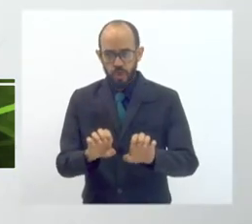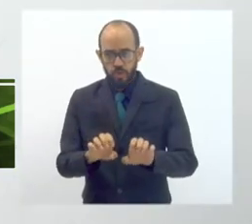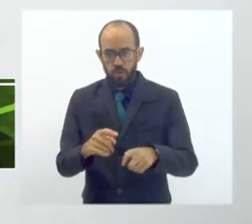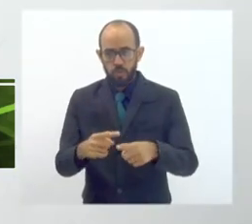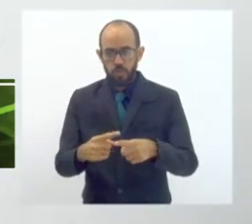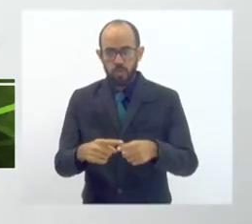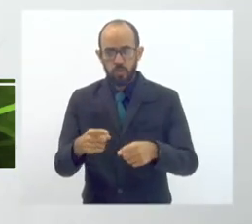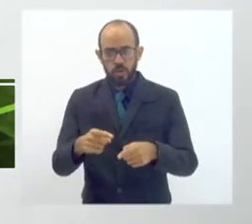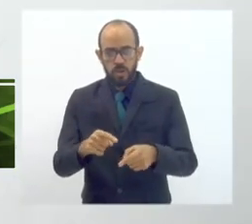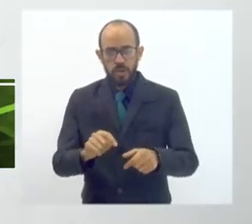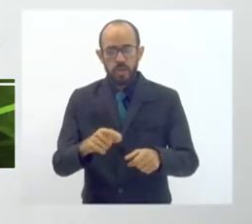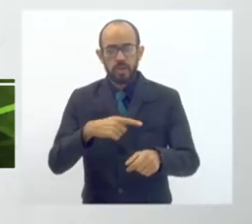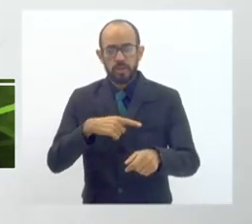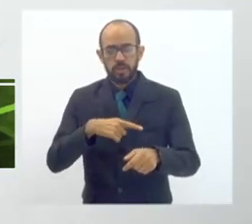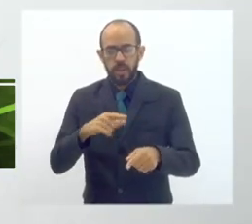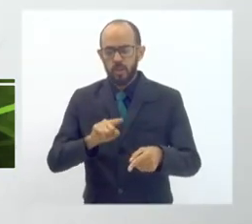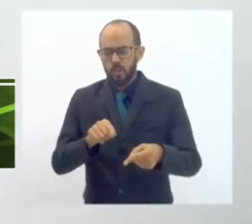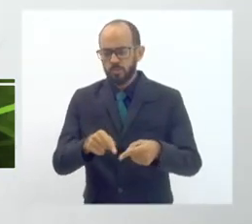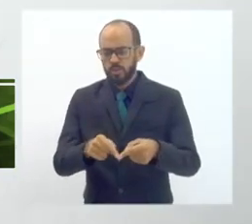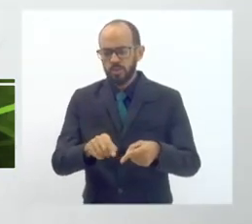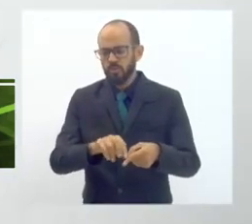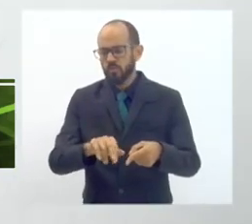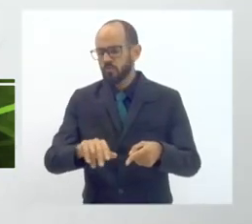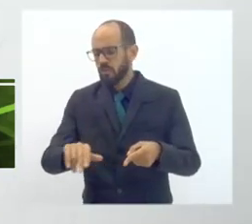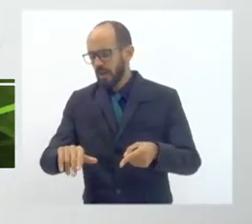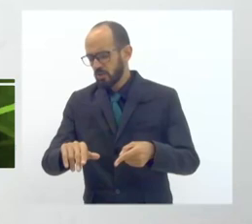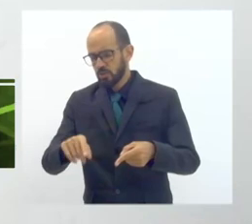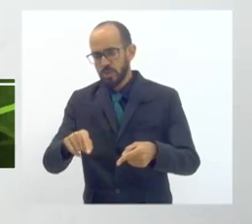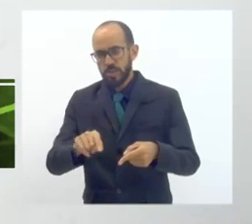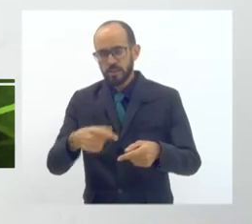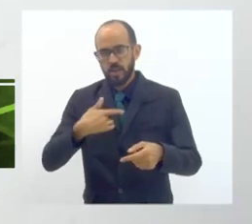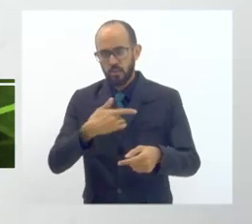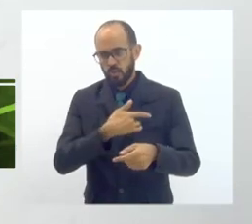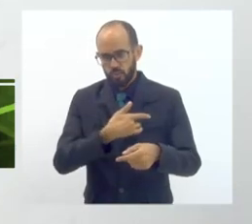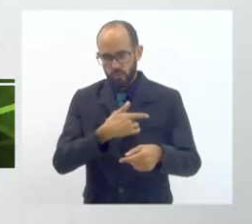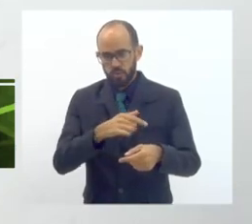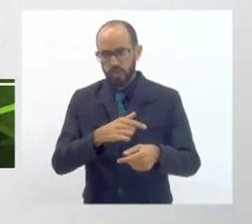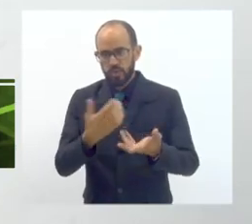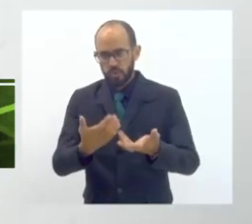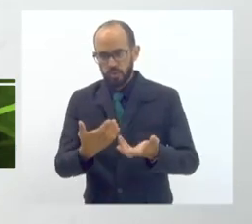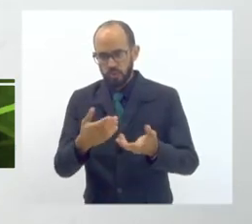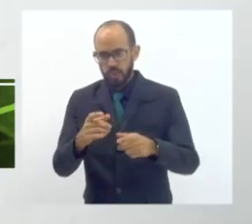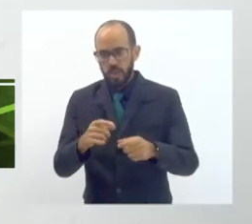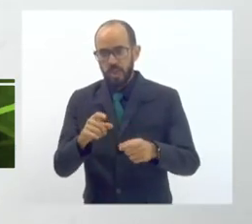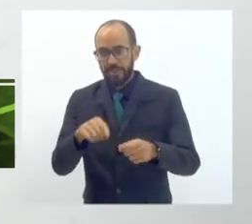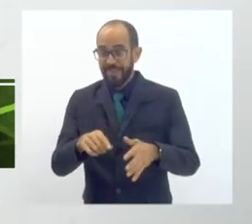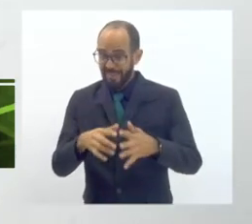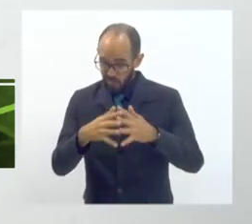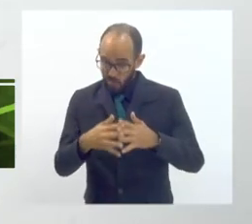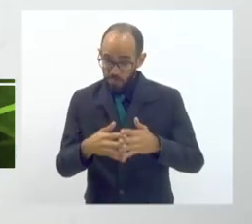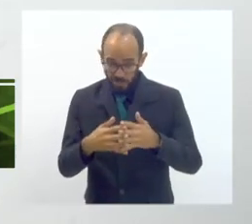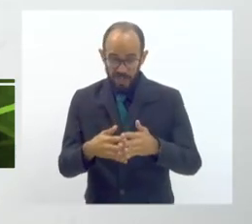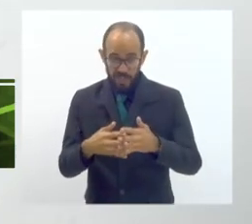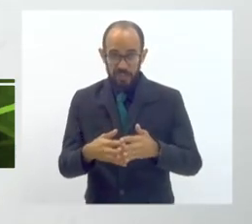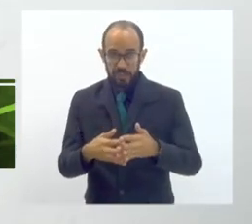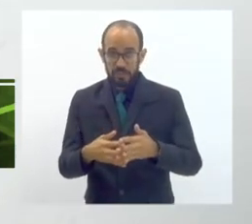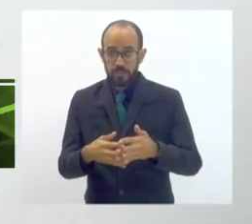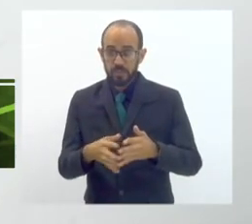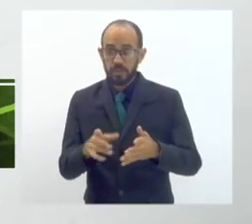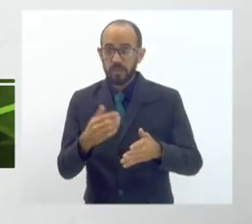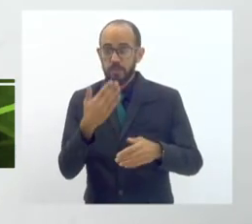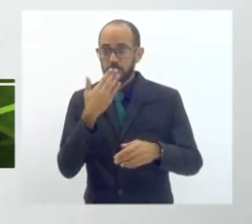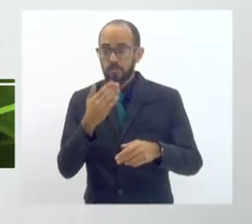consórcio multifinalitário, e a saúde específica que a gente está trabalhando aqui tão complexo, eu peço